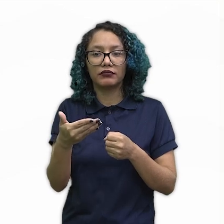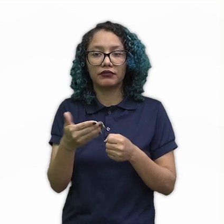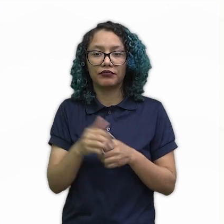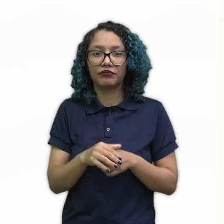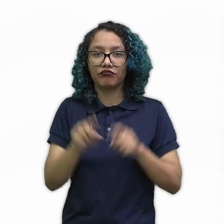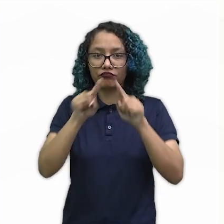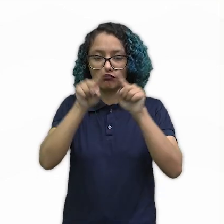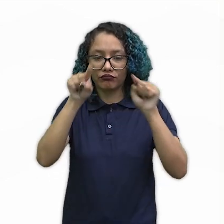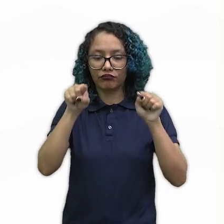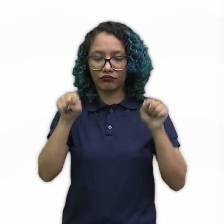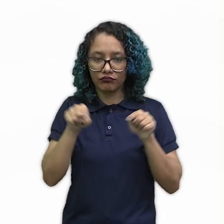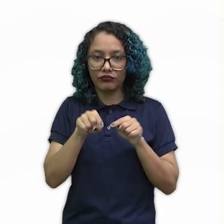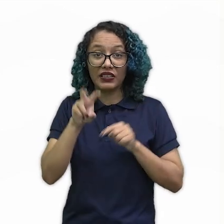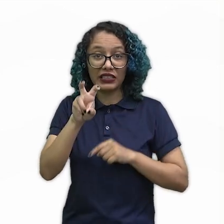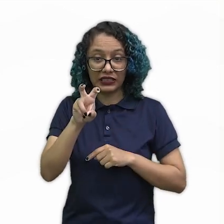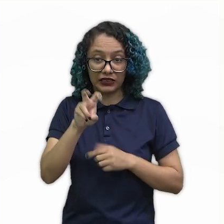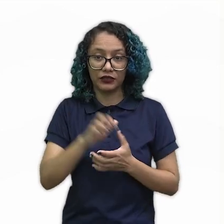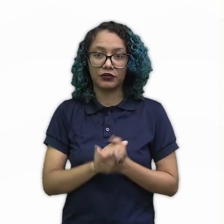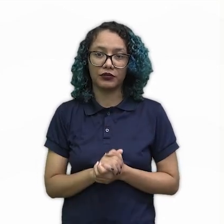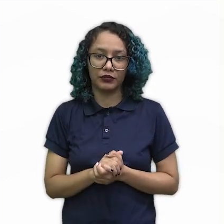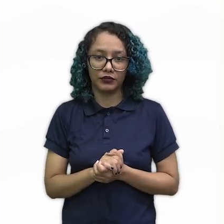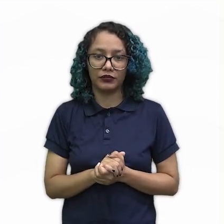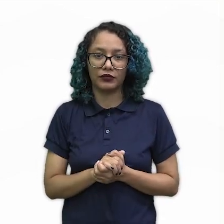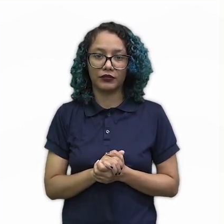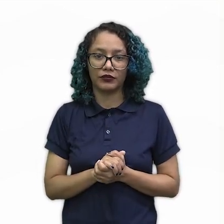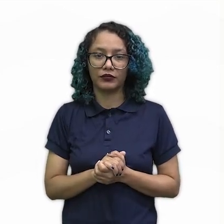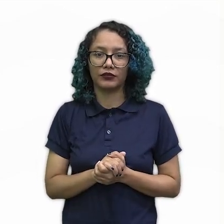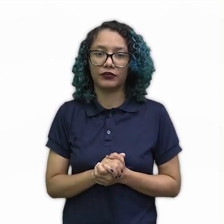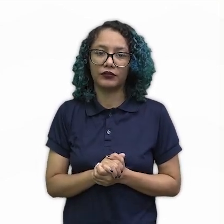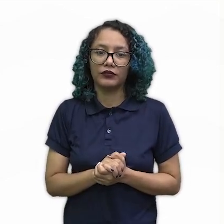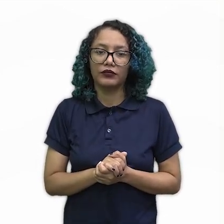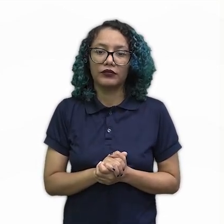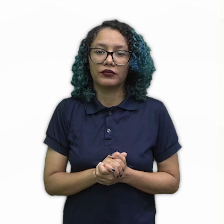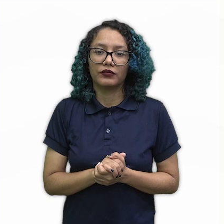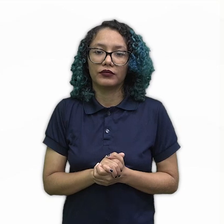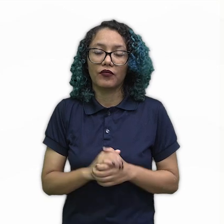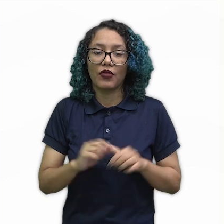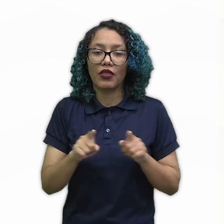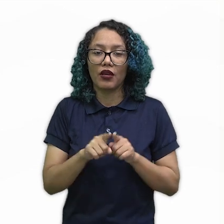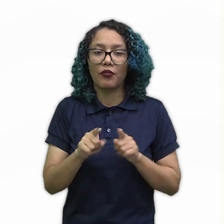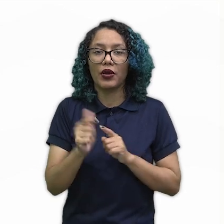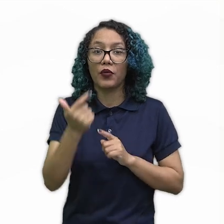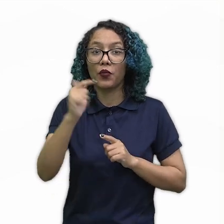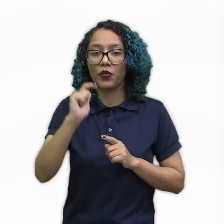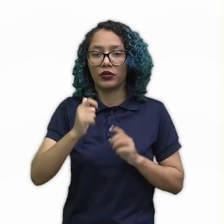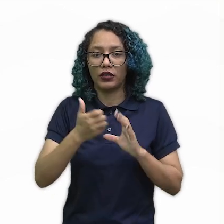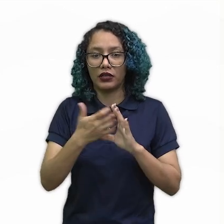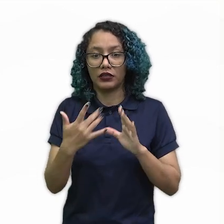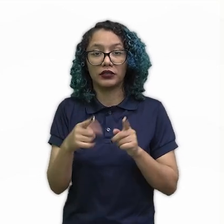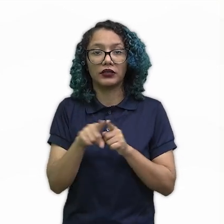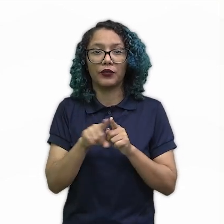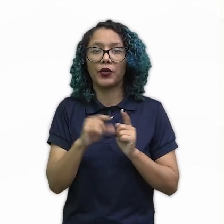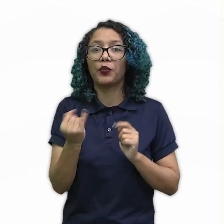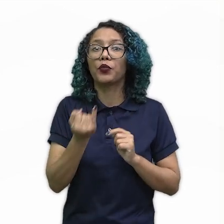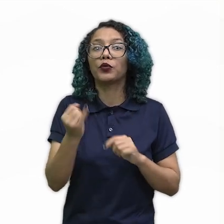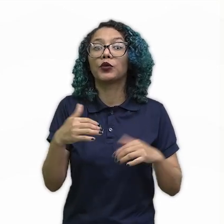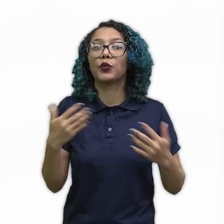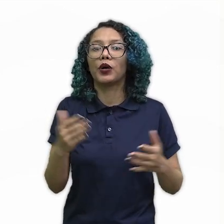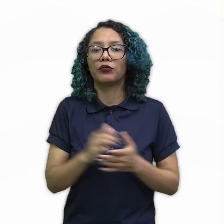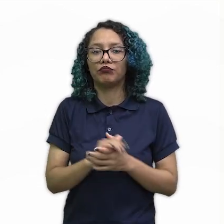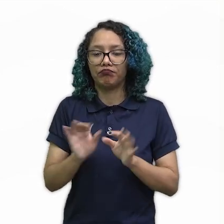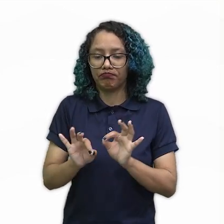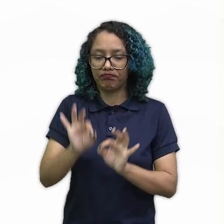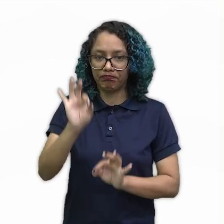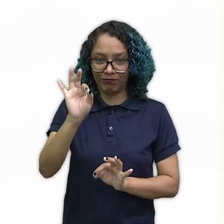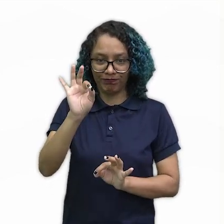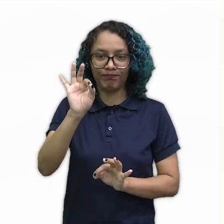bases pentagonais, tá certo? Um polígono de 5 lados. O outro elemento muito importante que nós temos aqui é a